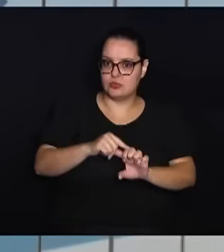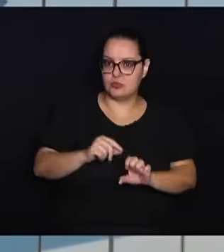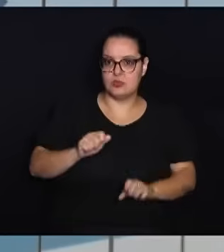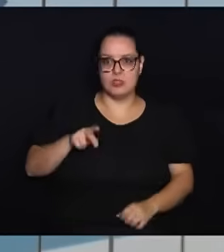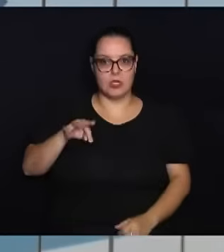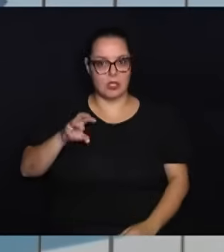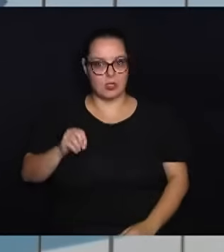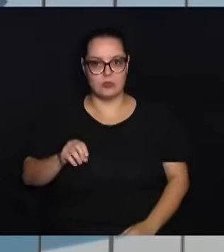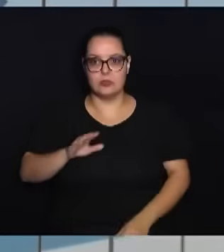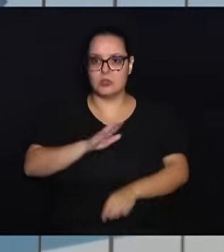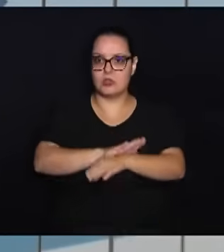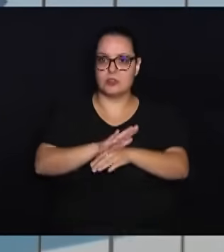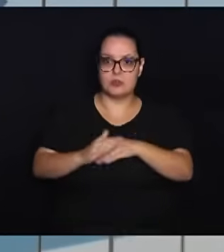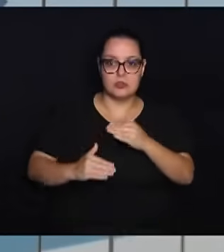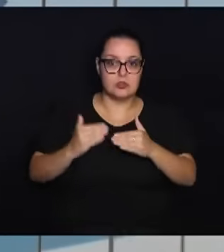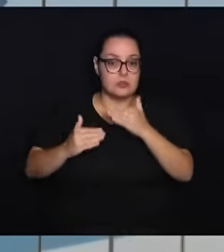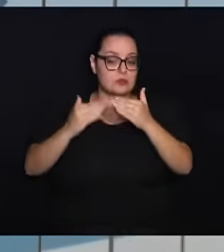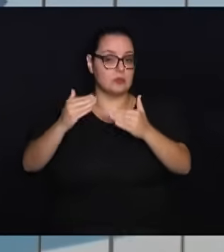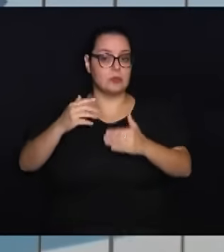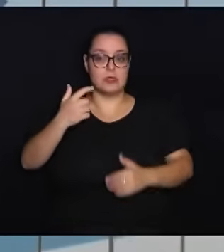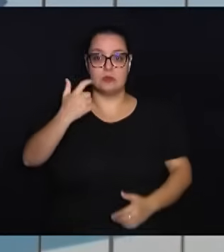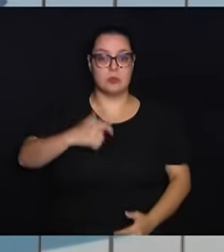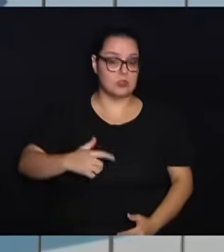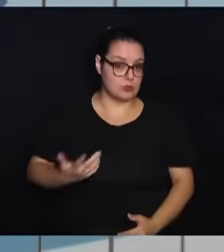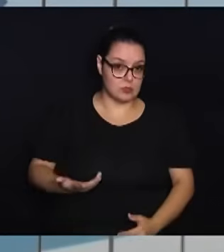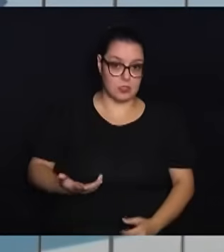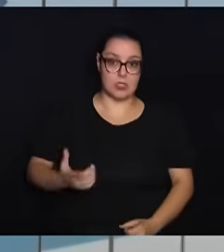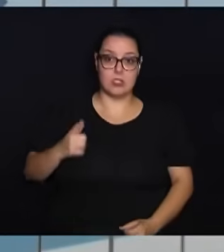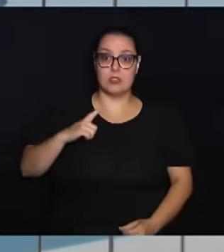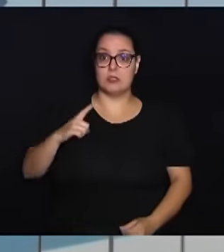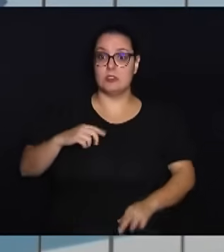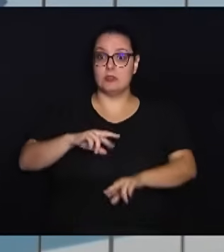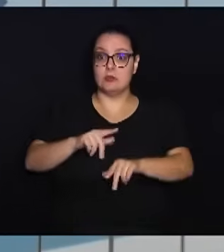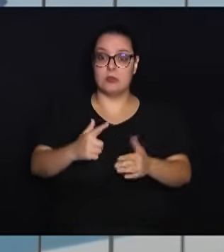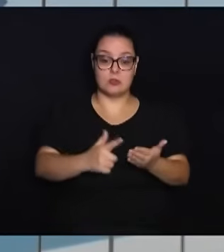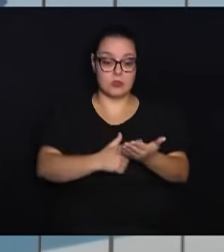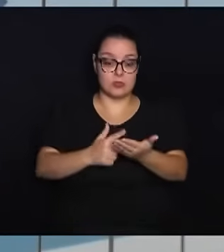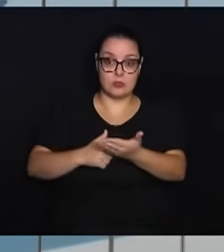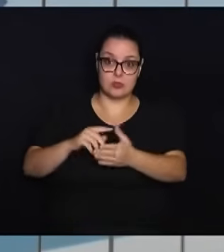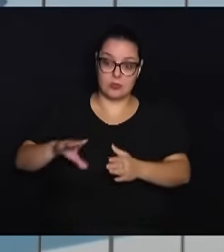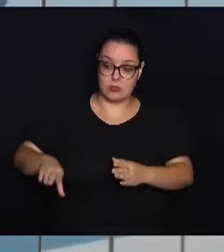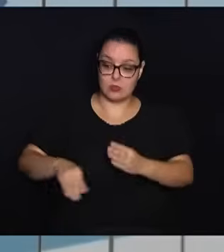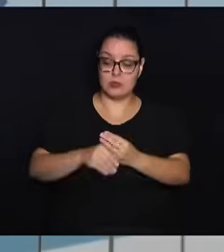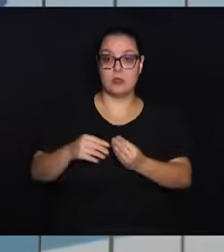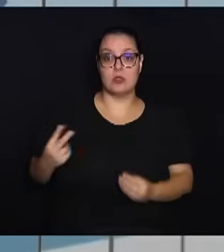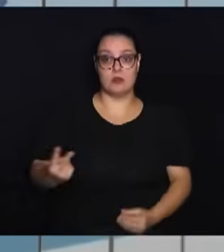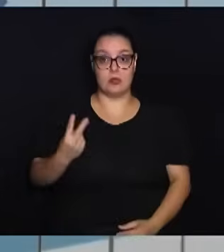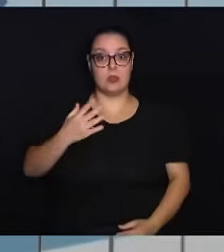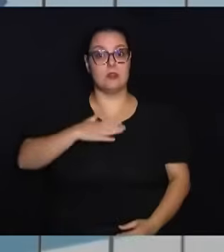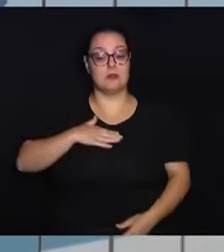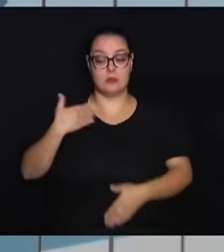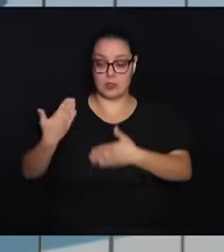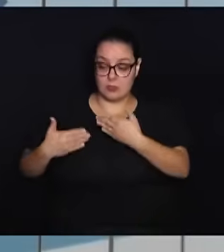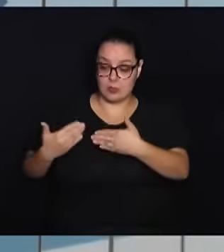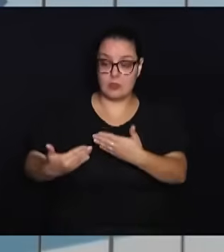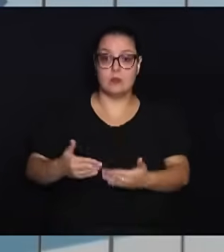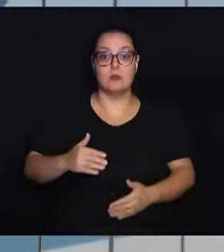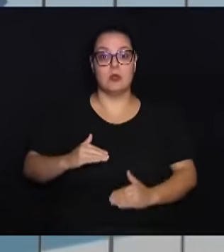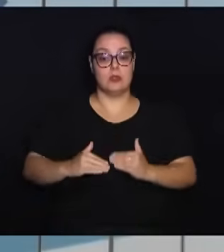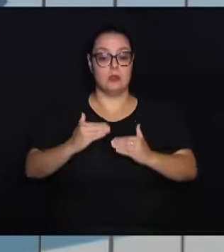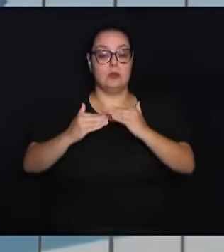autoajuda, desenvolvimento pessoal, eu tenho muitos livros que agregaram muito valor na minha jornada para eu construir